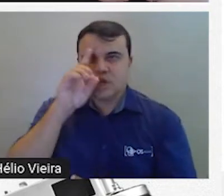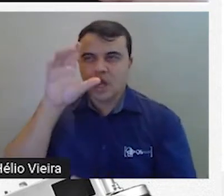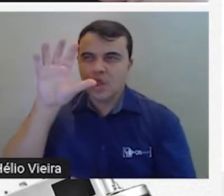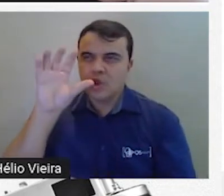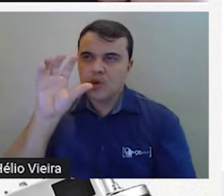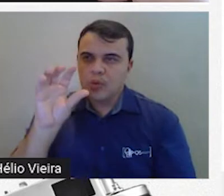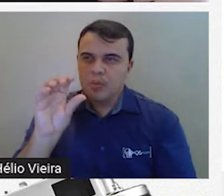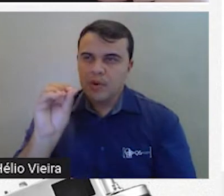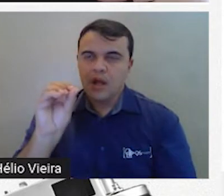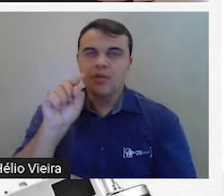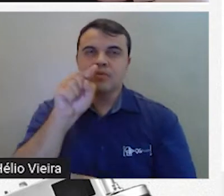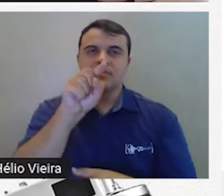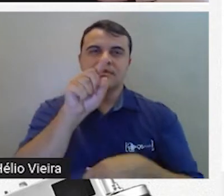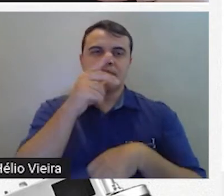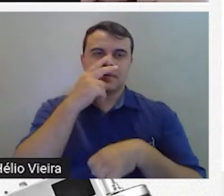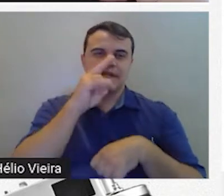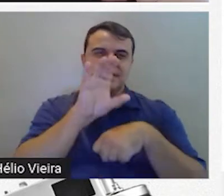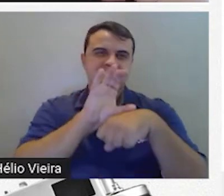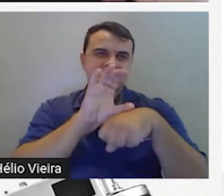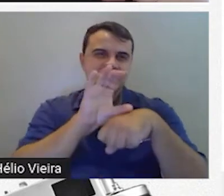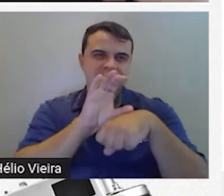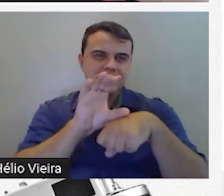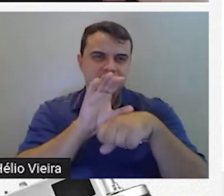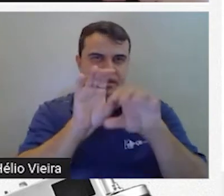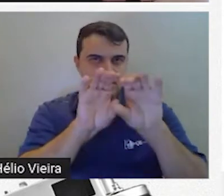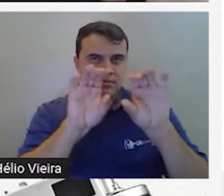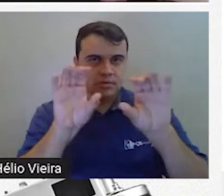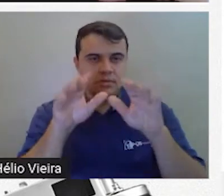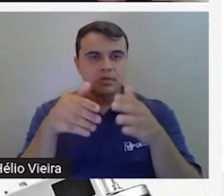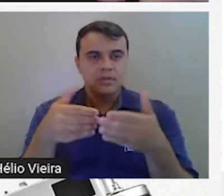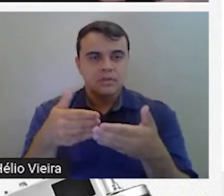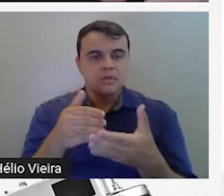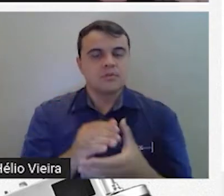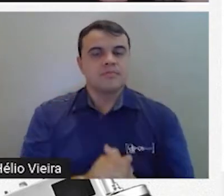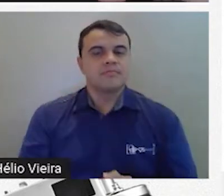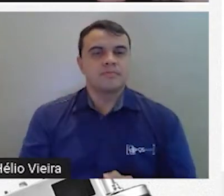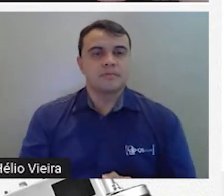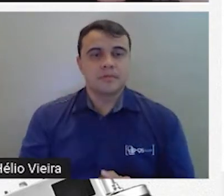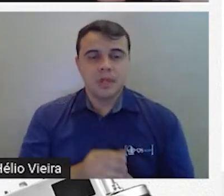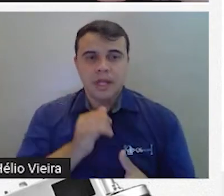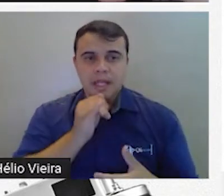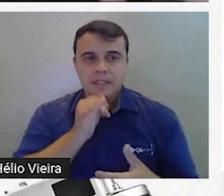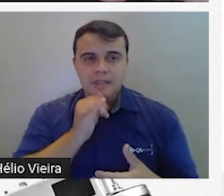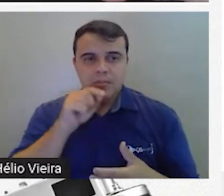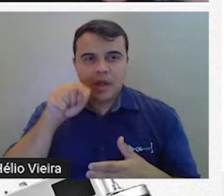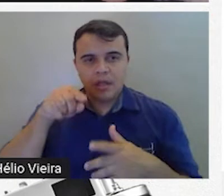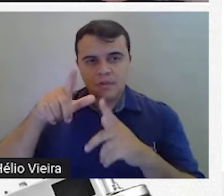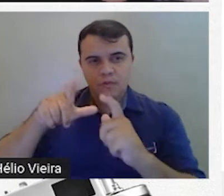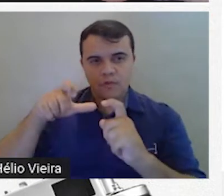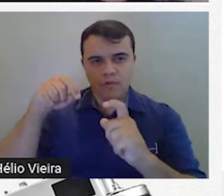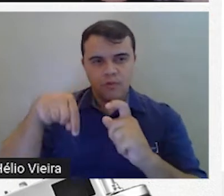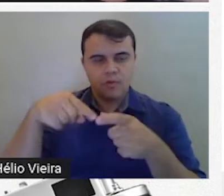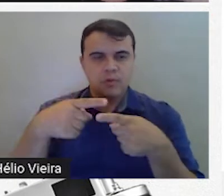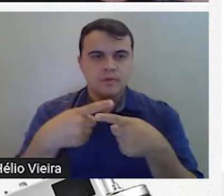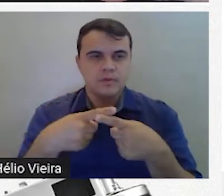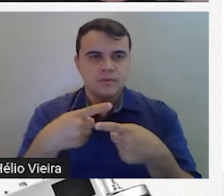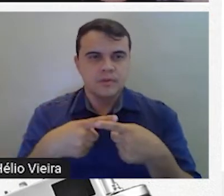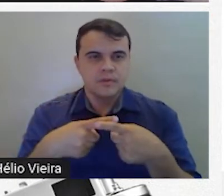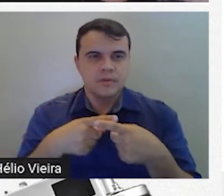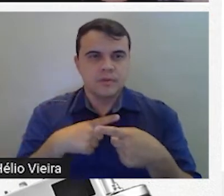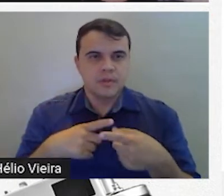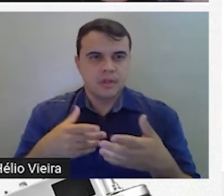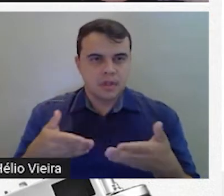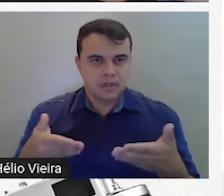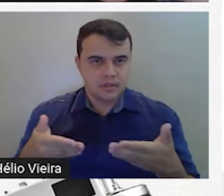nublado, um céu mais acinzentado, né? Então, por exemplo, essa imagem que a